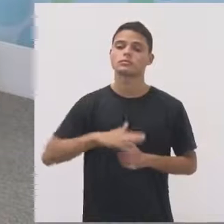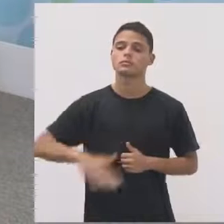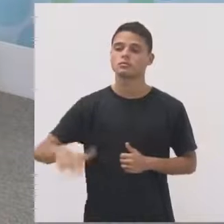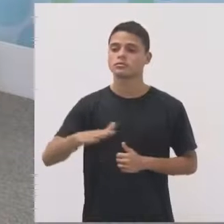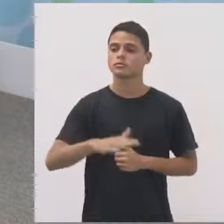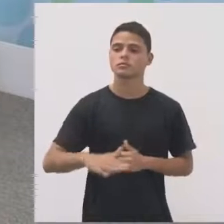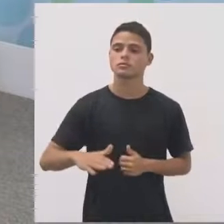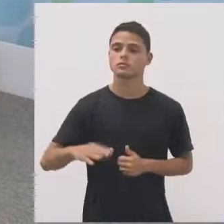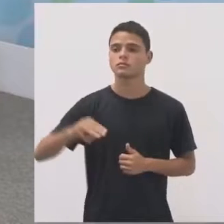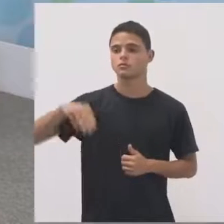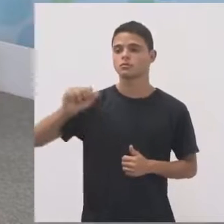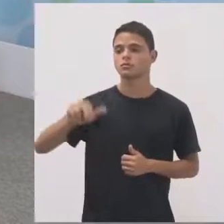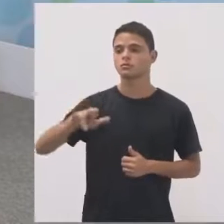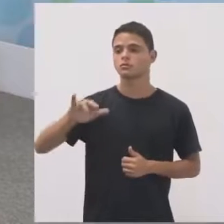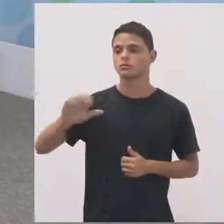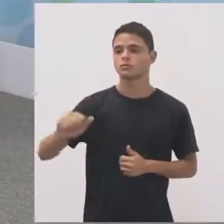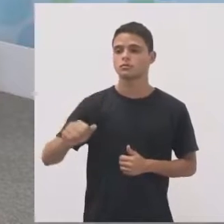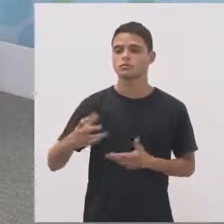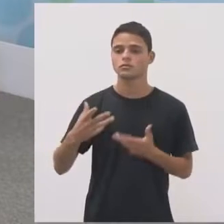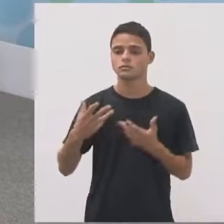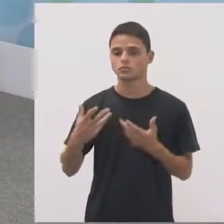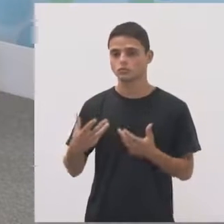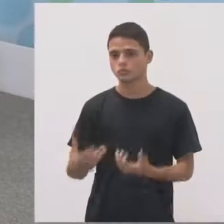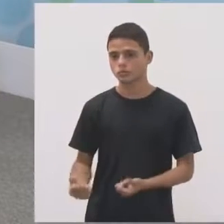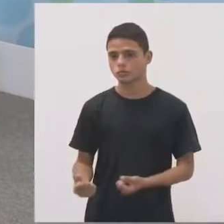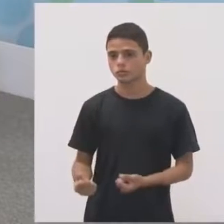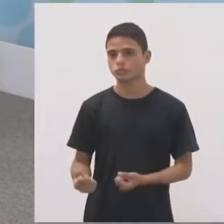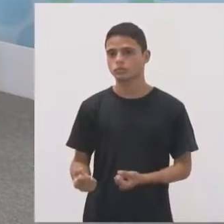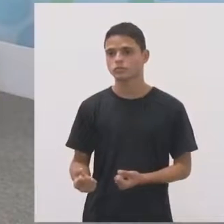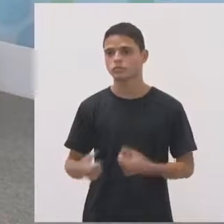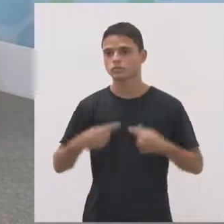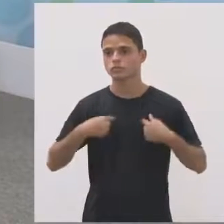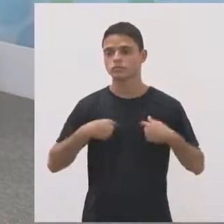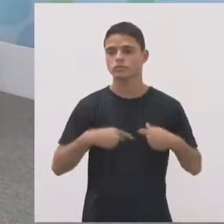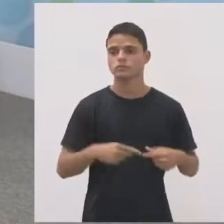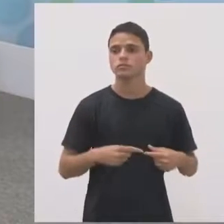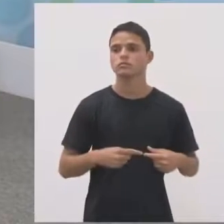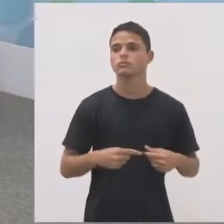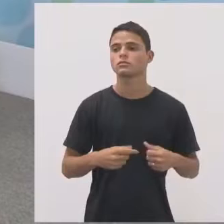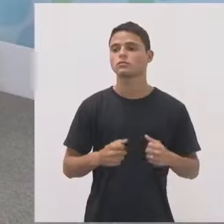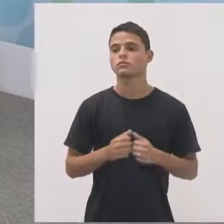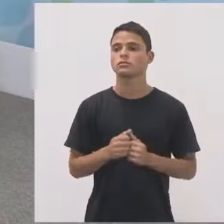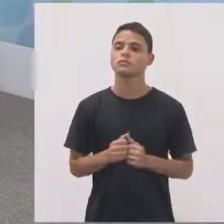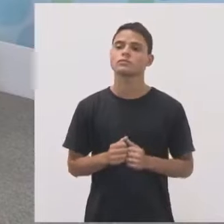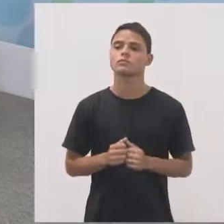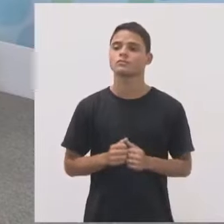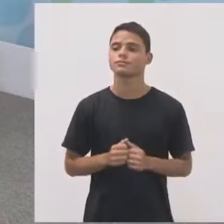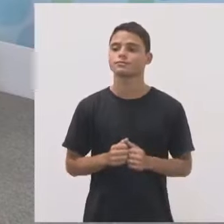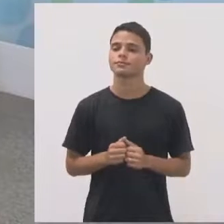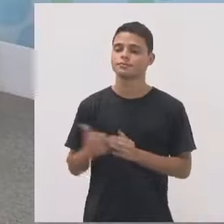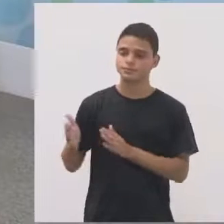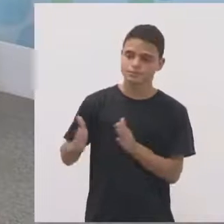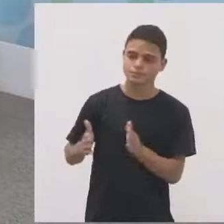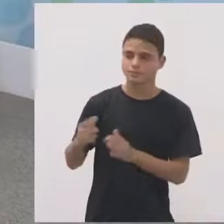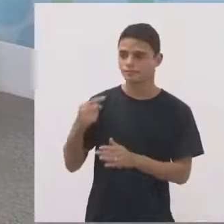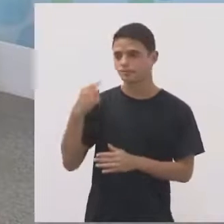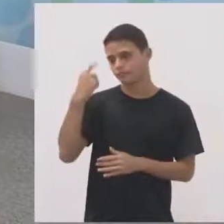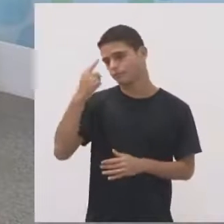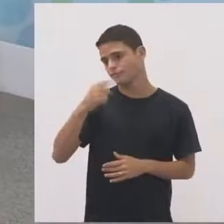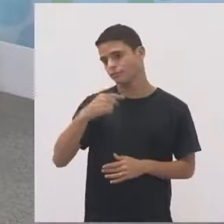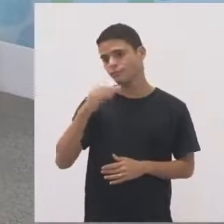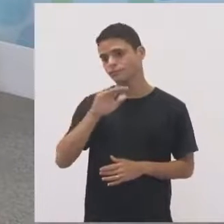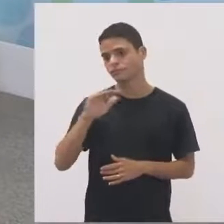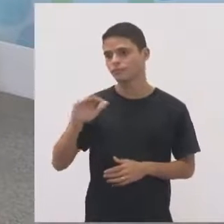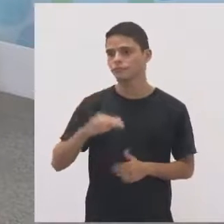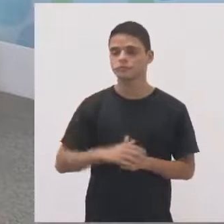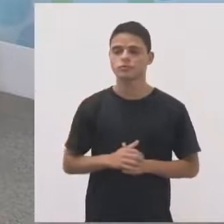ter obrigada, viu, Maria Isabel? Minha dirigente também, beijo. Vindo aqui, né, cedido esse pedacinho de 1h30 aqui na tarde,